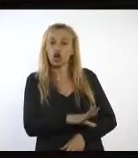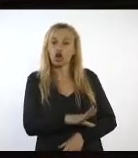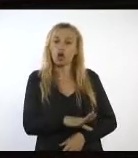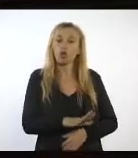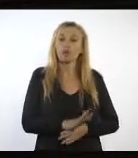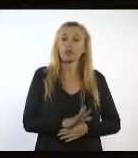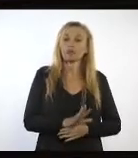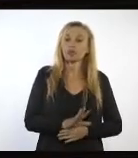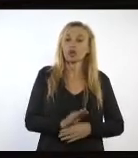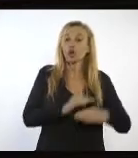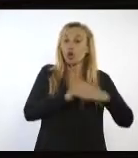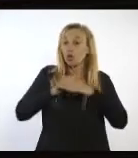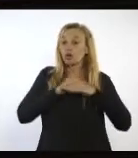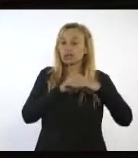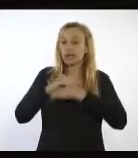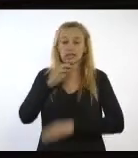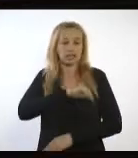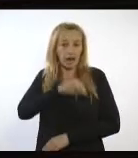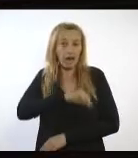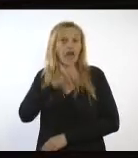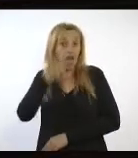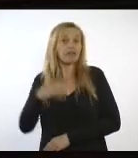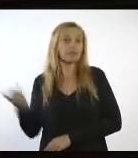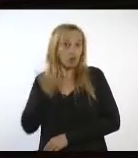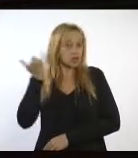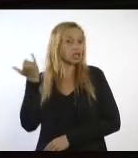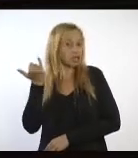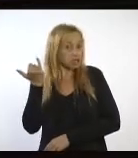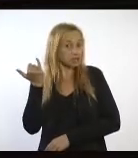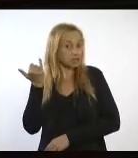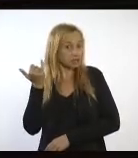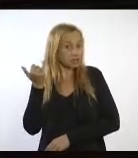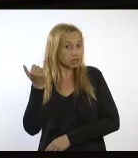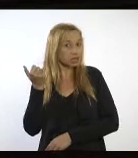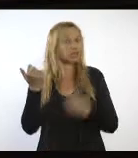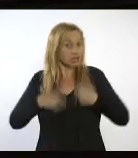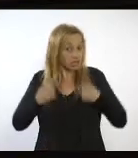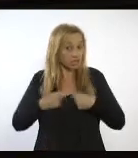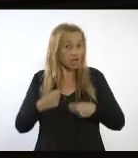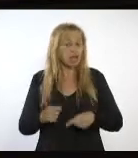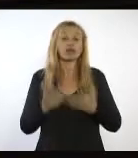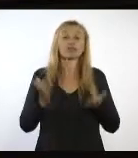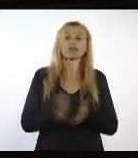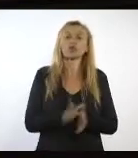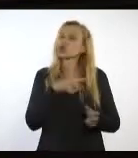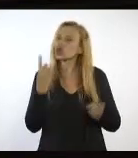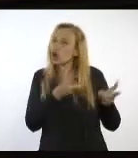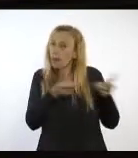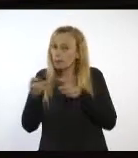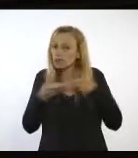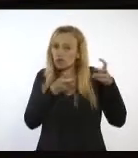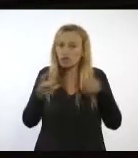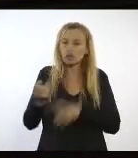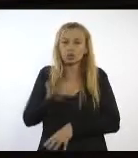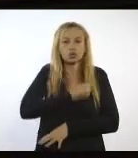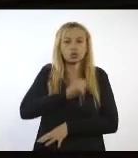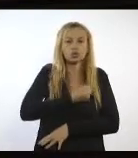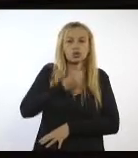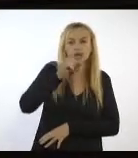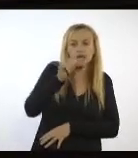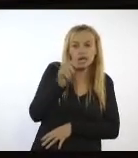equiparação salarial, que é importante, é urgente e necessária, afinal de contas, quando observamos os dados do